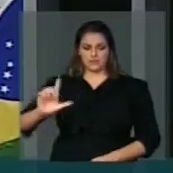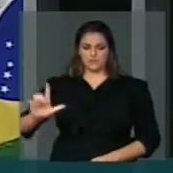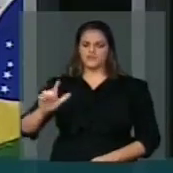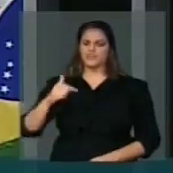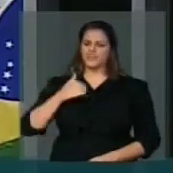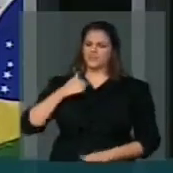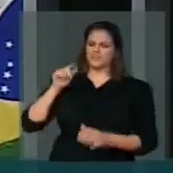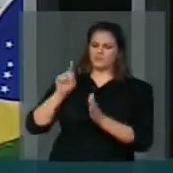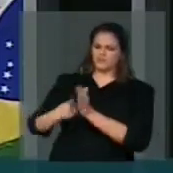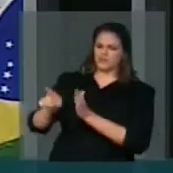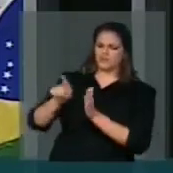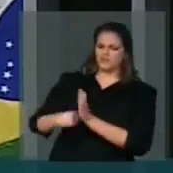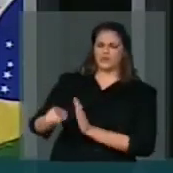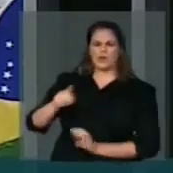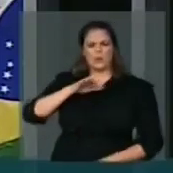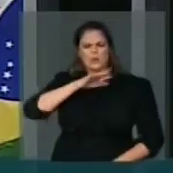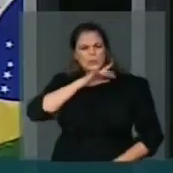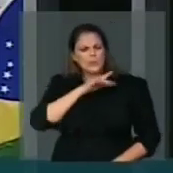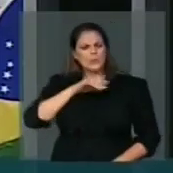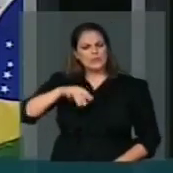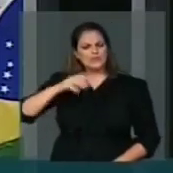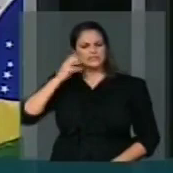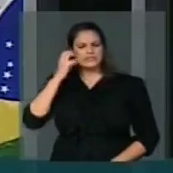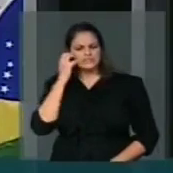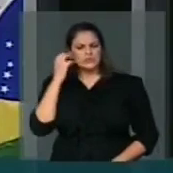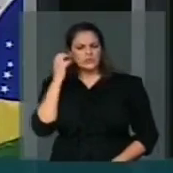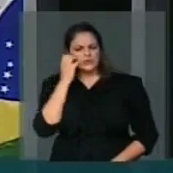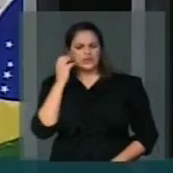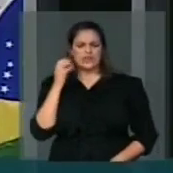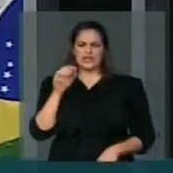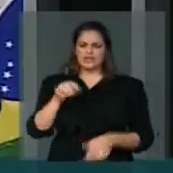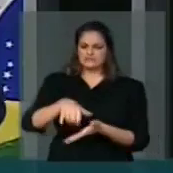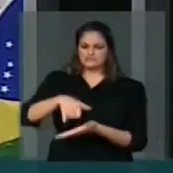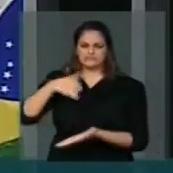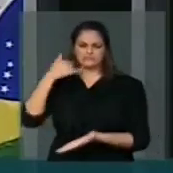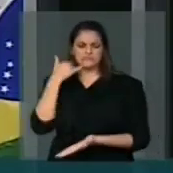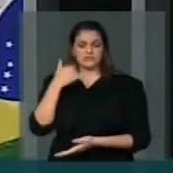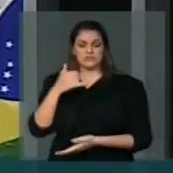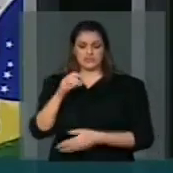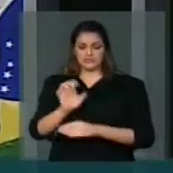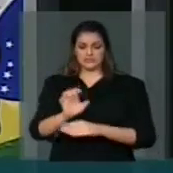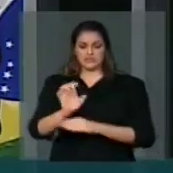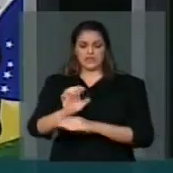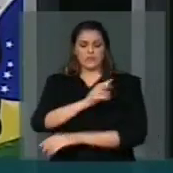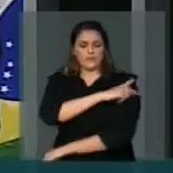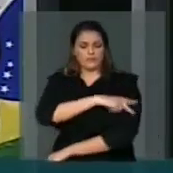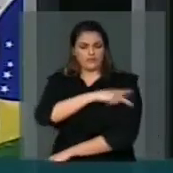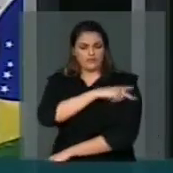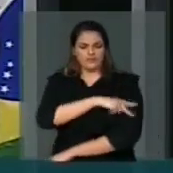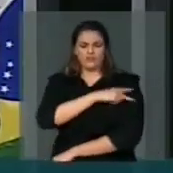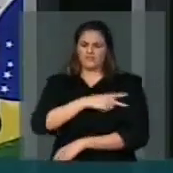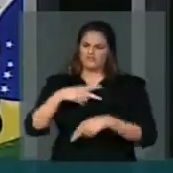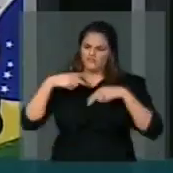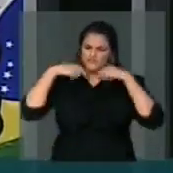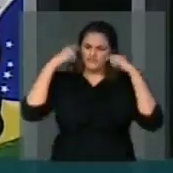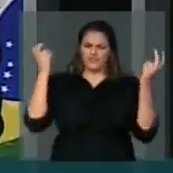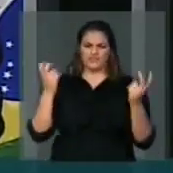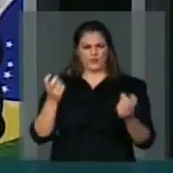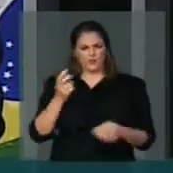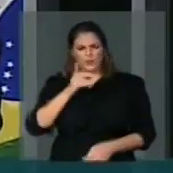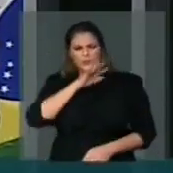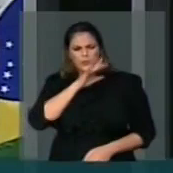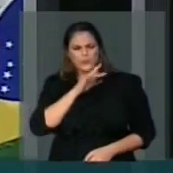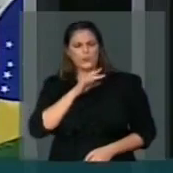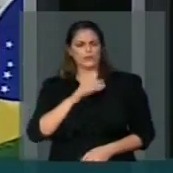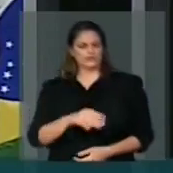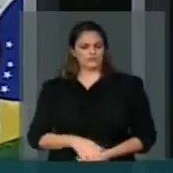péssima qualidade da telefonia celular e fixa no estado do Piauí. É vergonhoso.